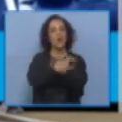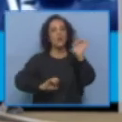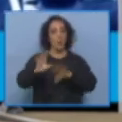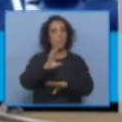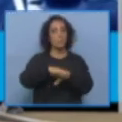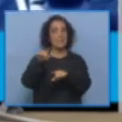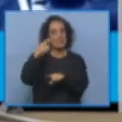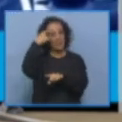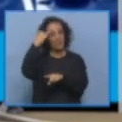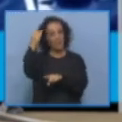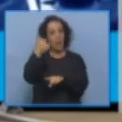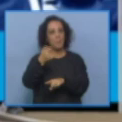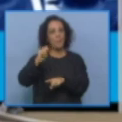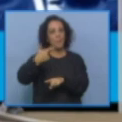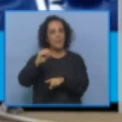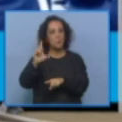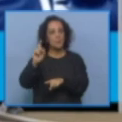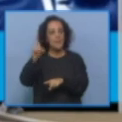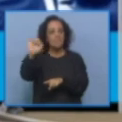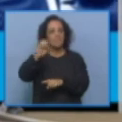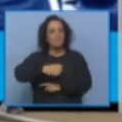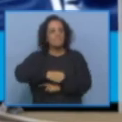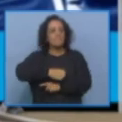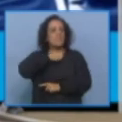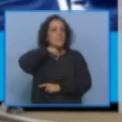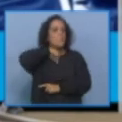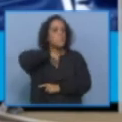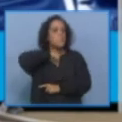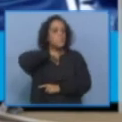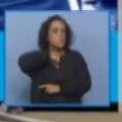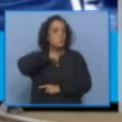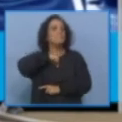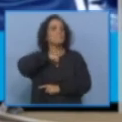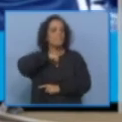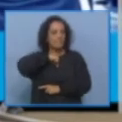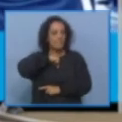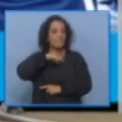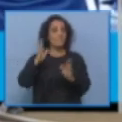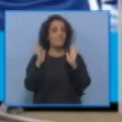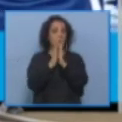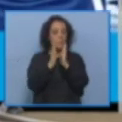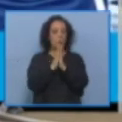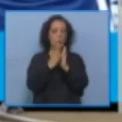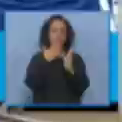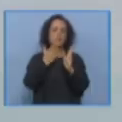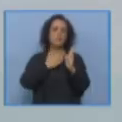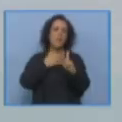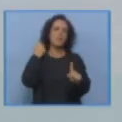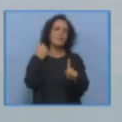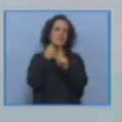XVI teve a intuição de que um desafio enorme para a Igreja era, de